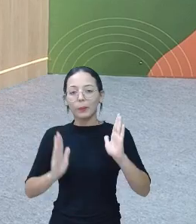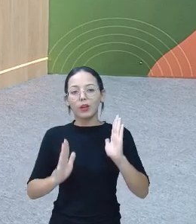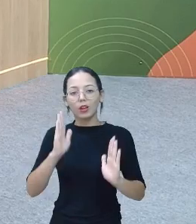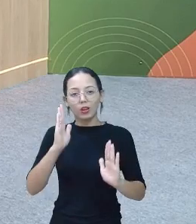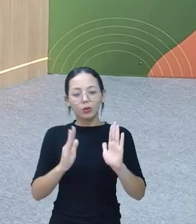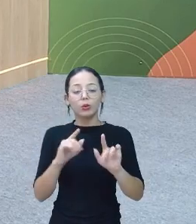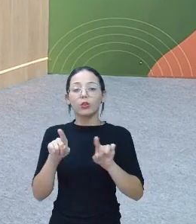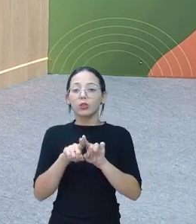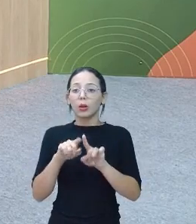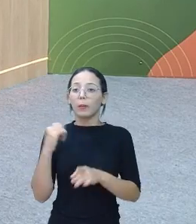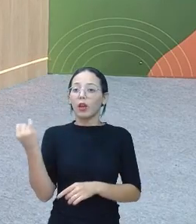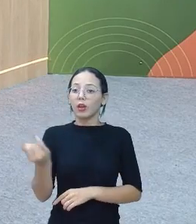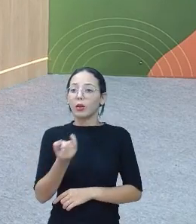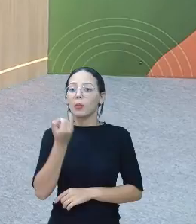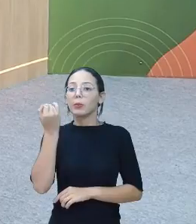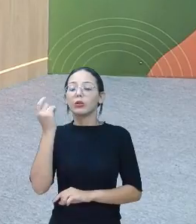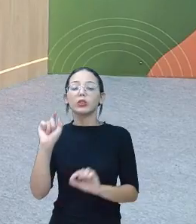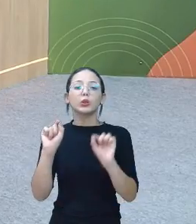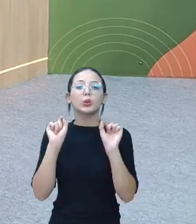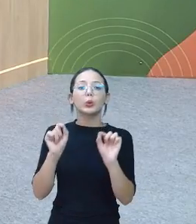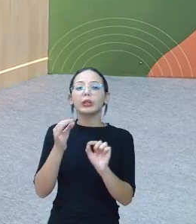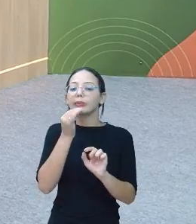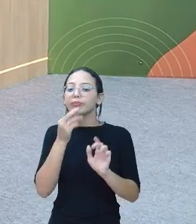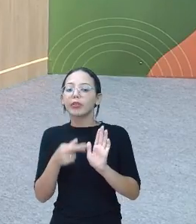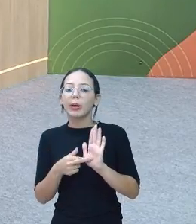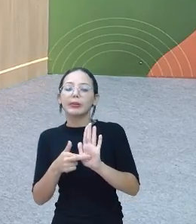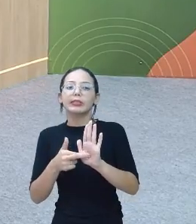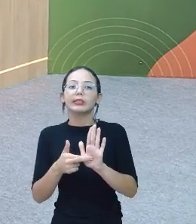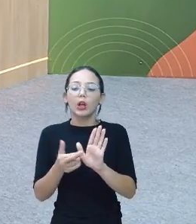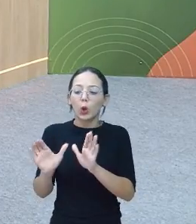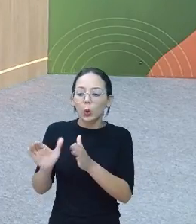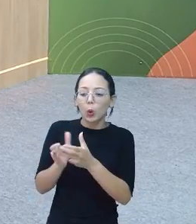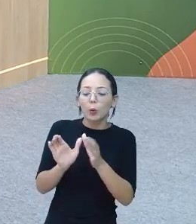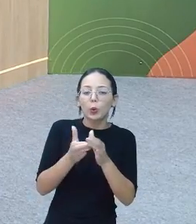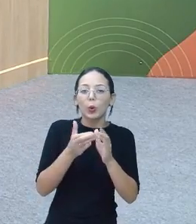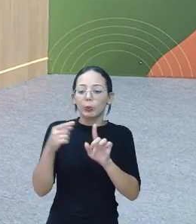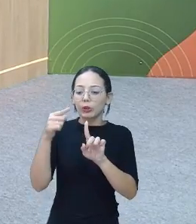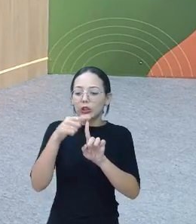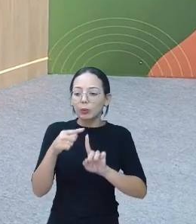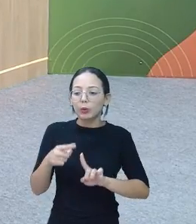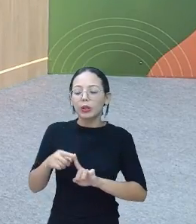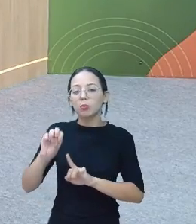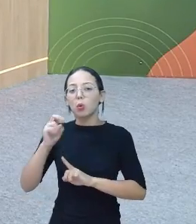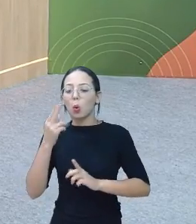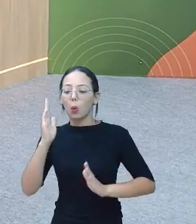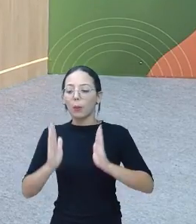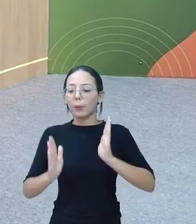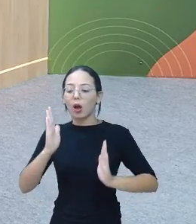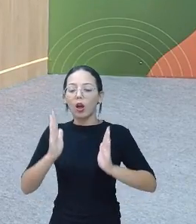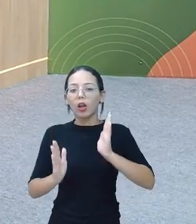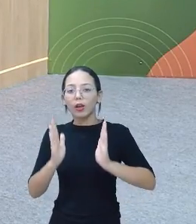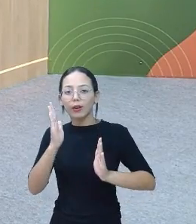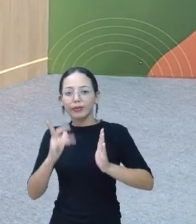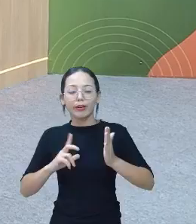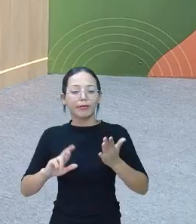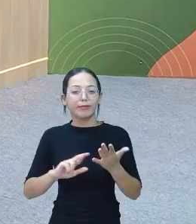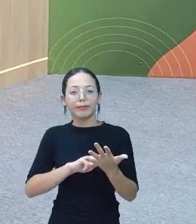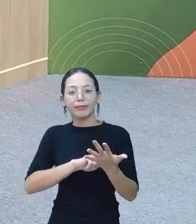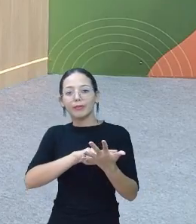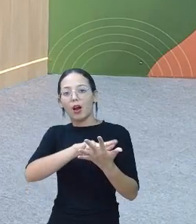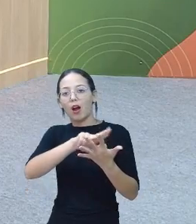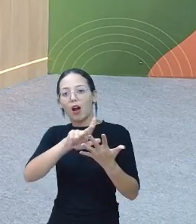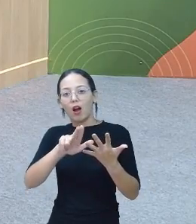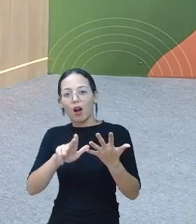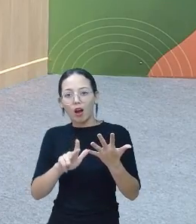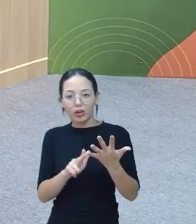também esse eixo aí, onde ele vai representar ou as categorias, os tipos, ou o período de tempo. Então tem uma variedade muito